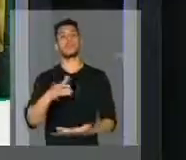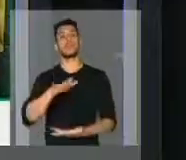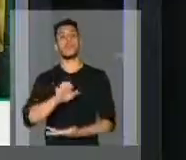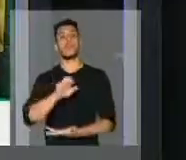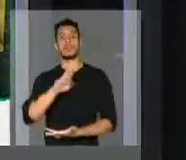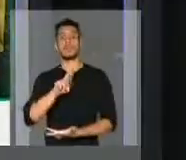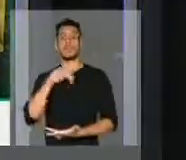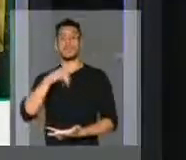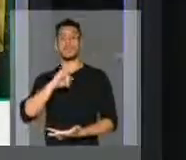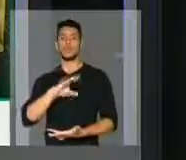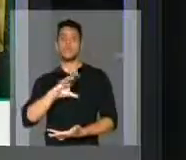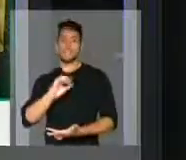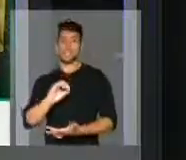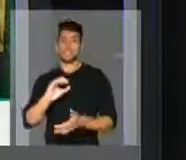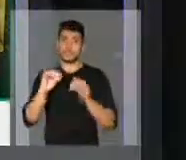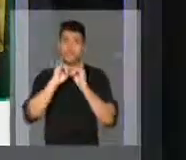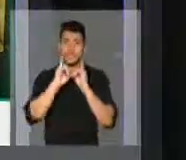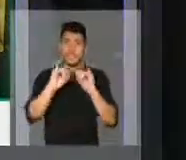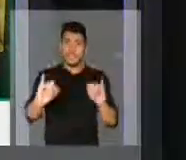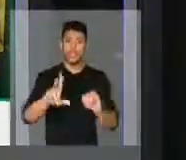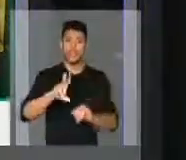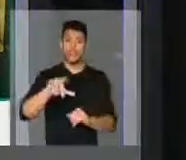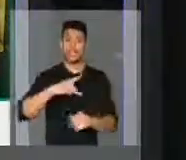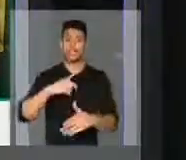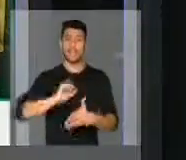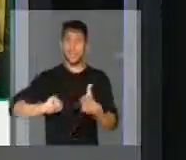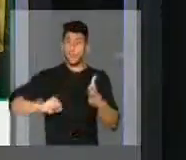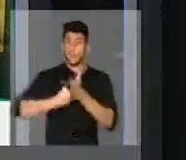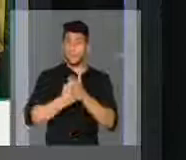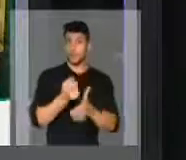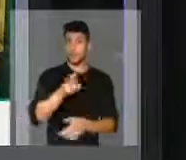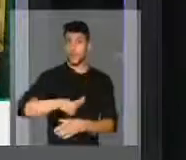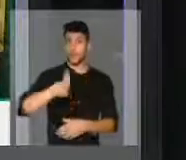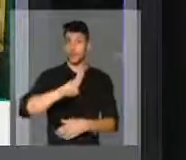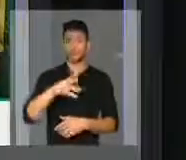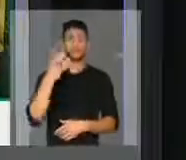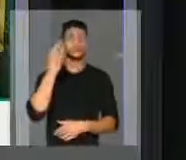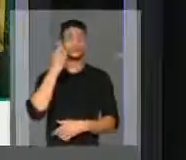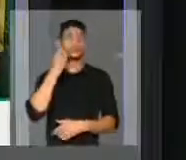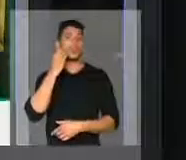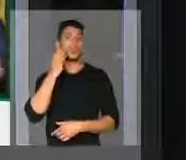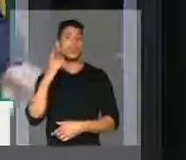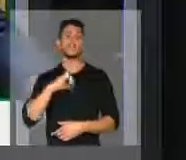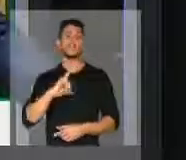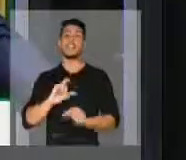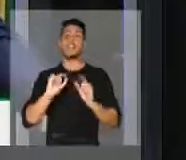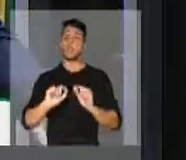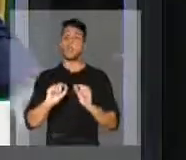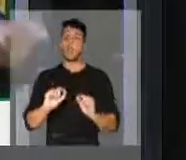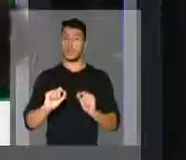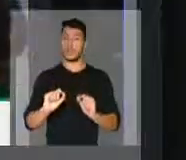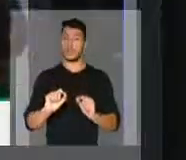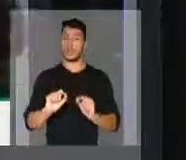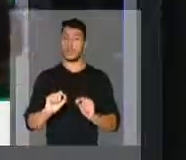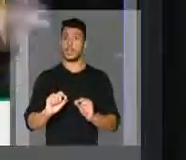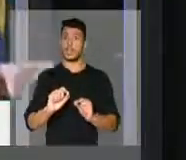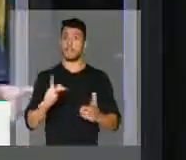do bloqueio do uso do celular, do sinal, escreveram na rua dele lá no